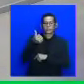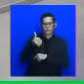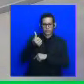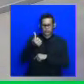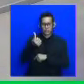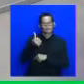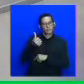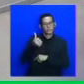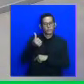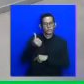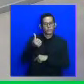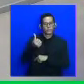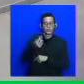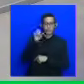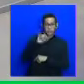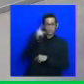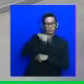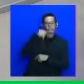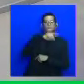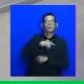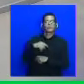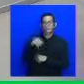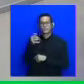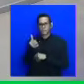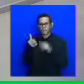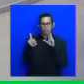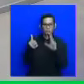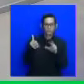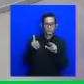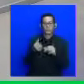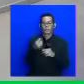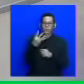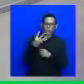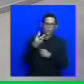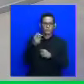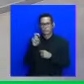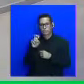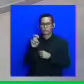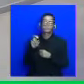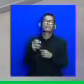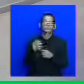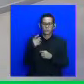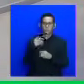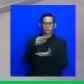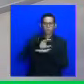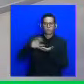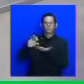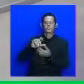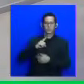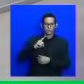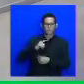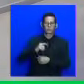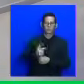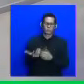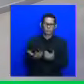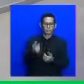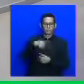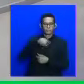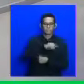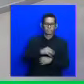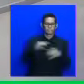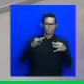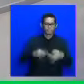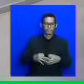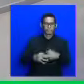dezenas. Se acertar 6, 5 ou 4 números, leva prêmio! Você guarda a Mega Sena, sua linda,